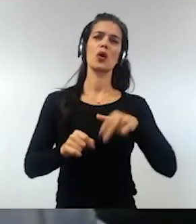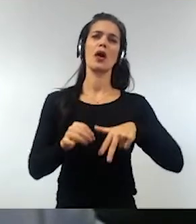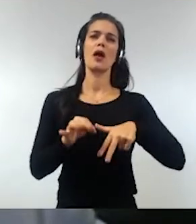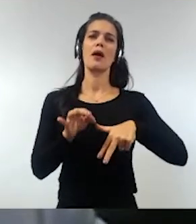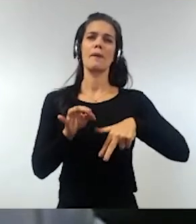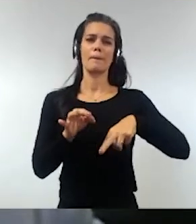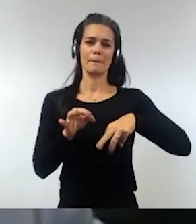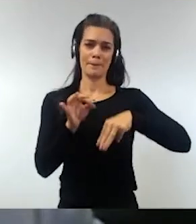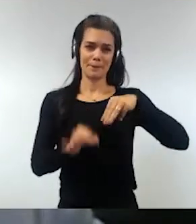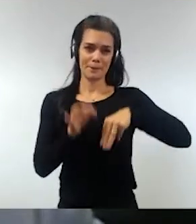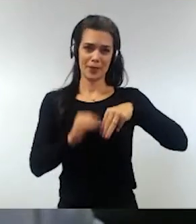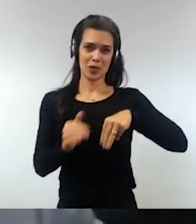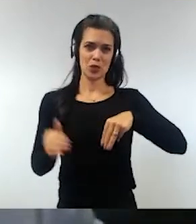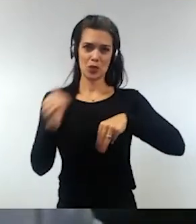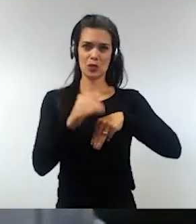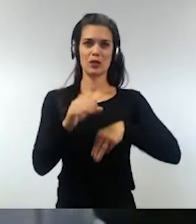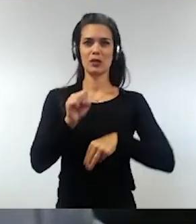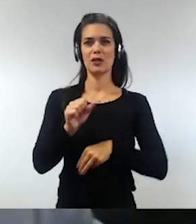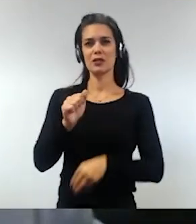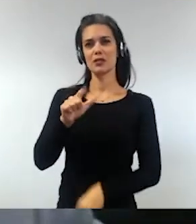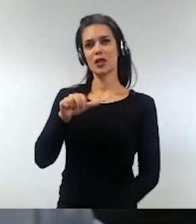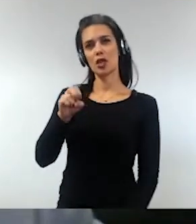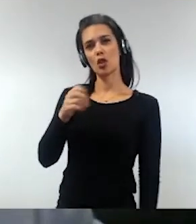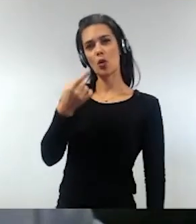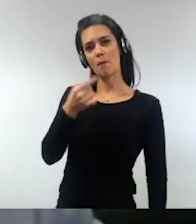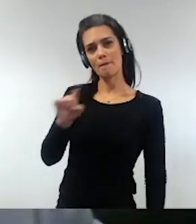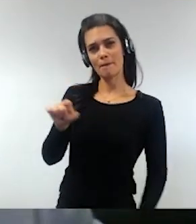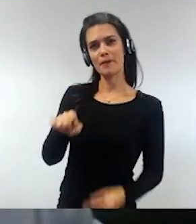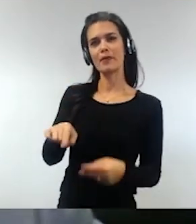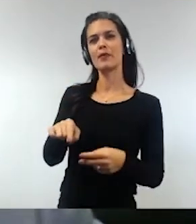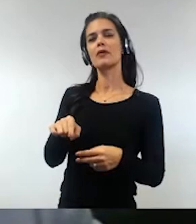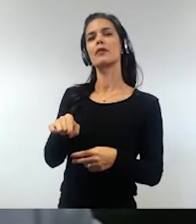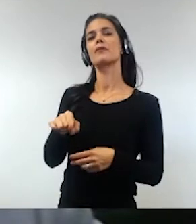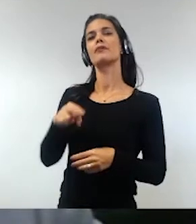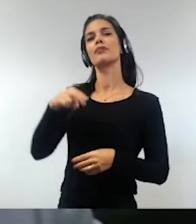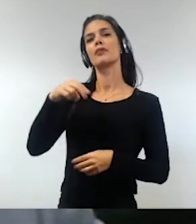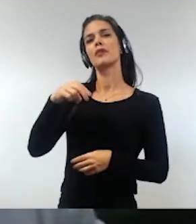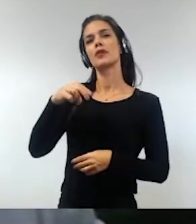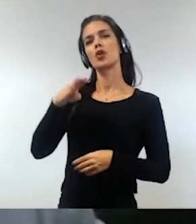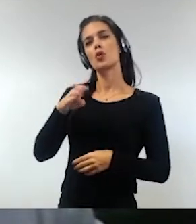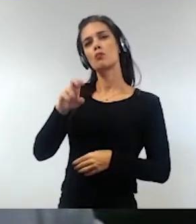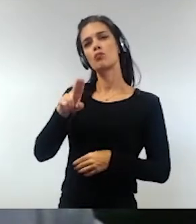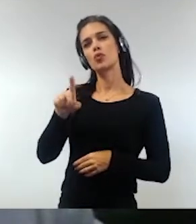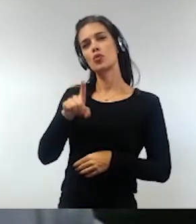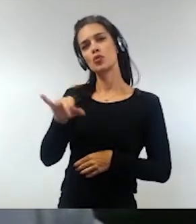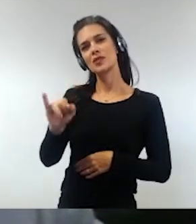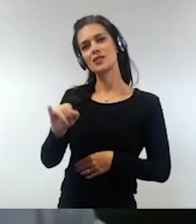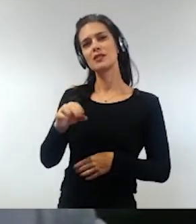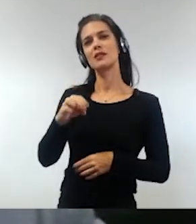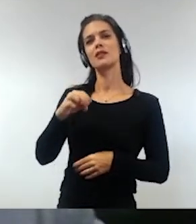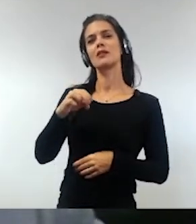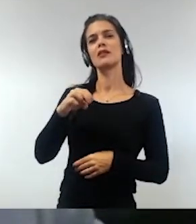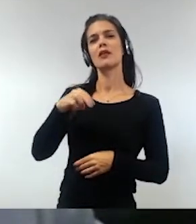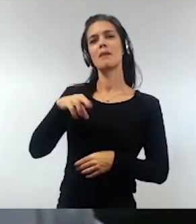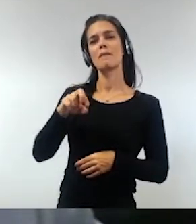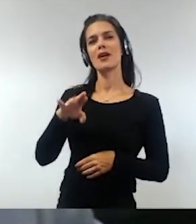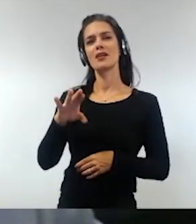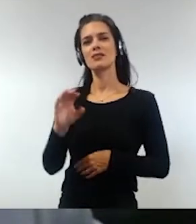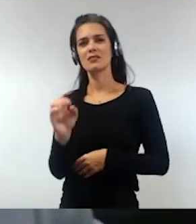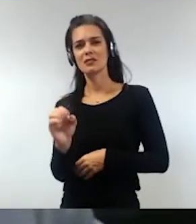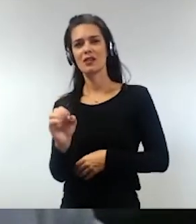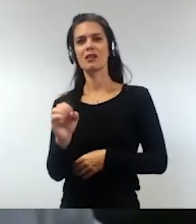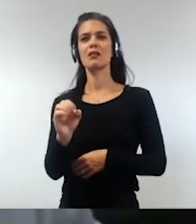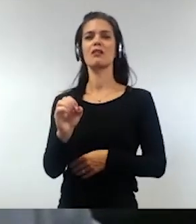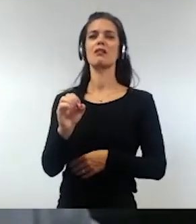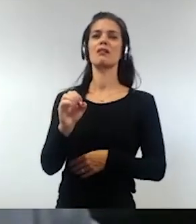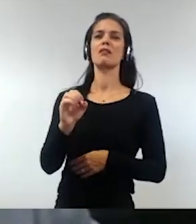citado aqui pela doutora Lúcia Salomão, que é um especialista na matéria, como o ministro Buzzi também, como Roberto Bacelar, o conselheiro Henrique Ávila